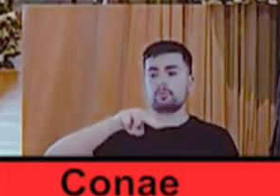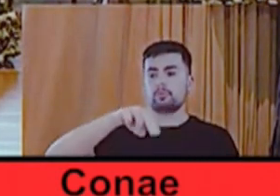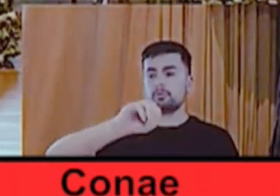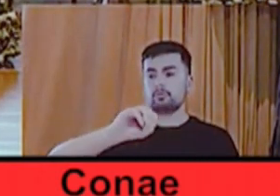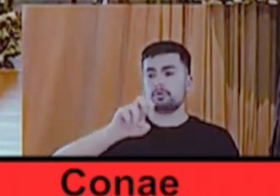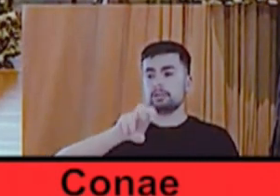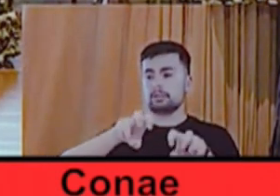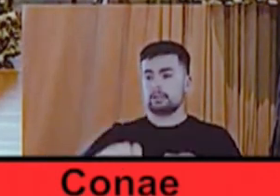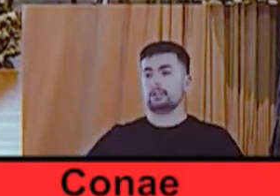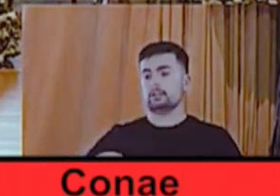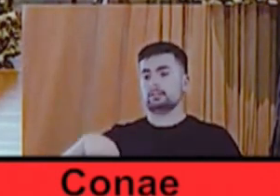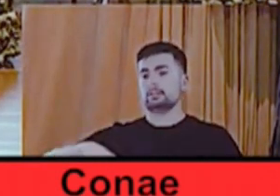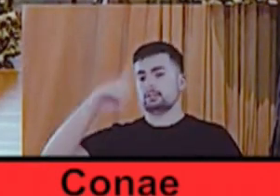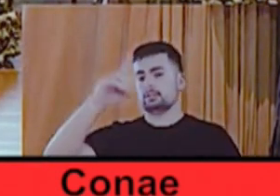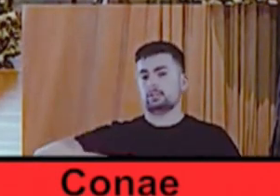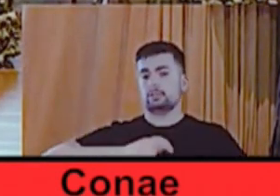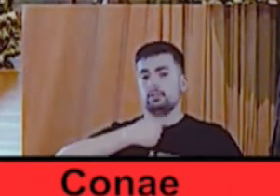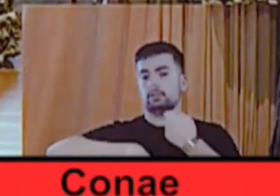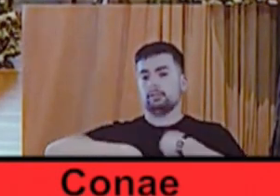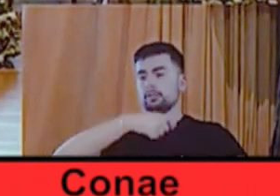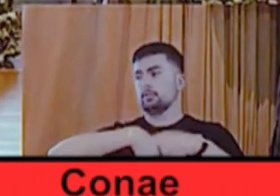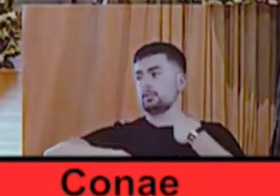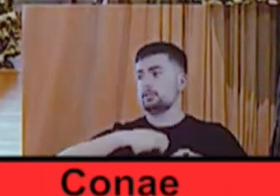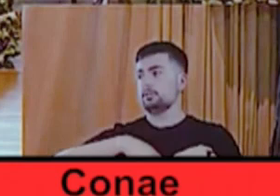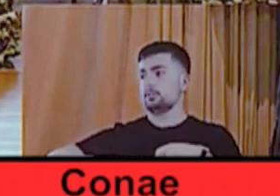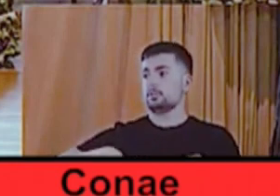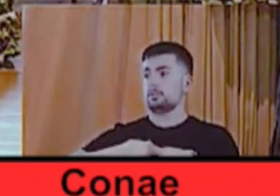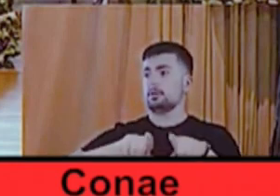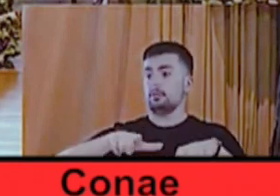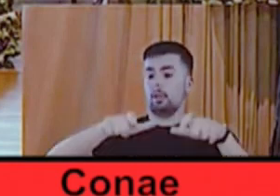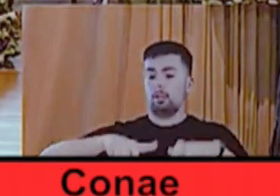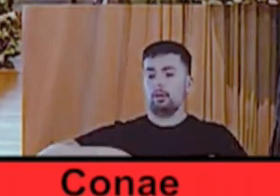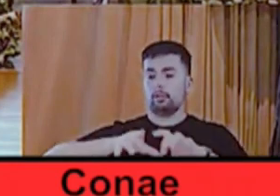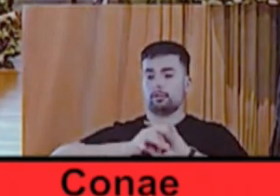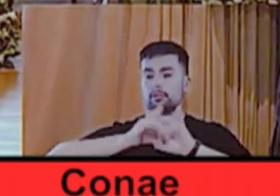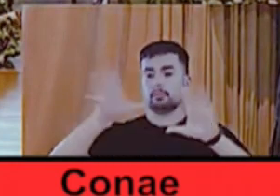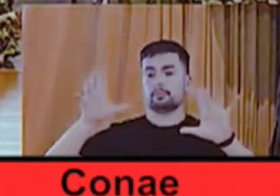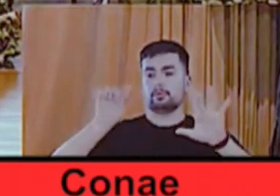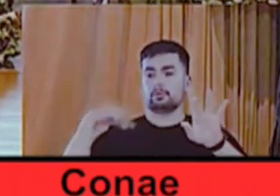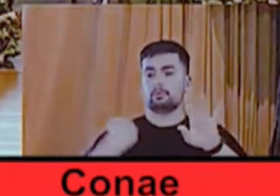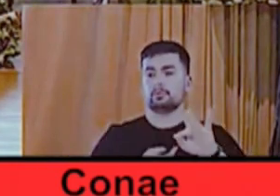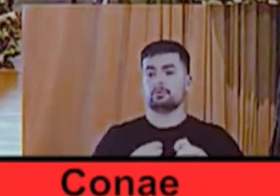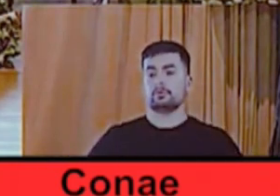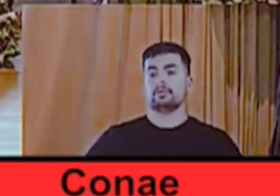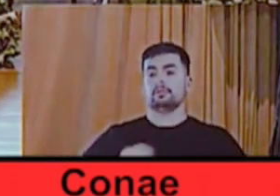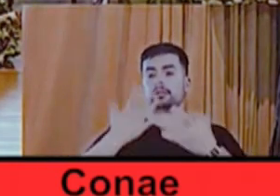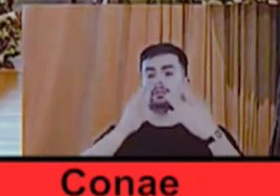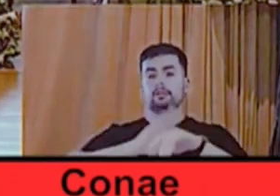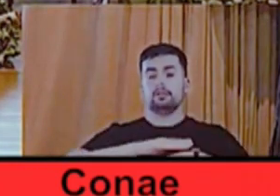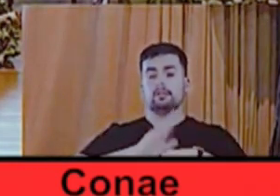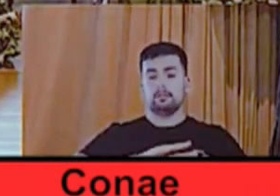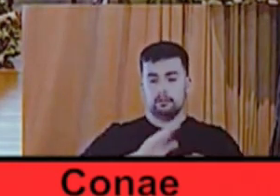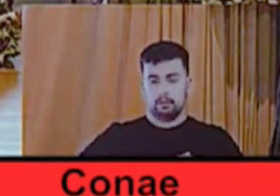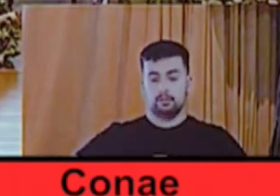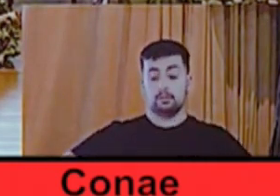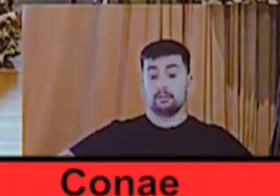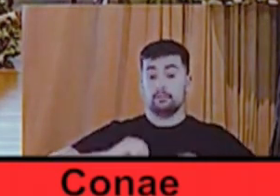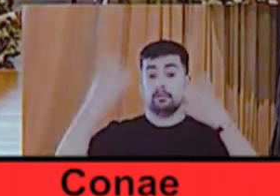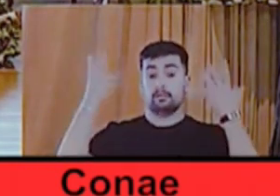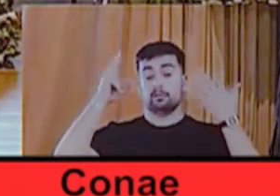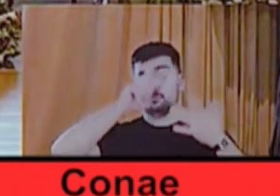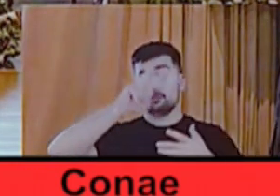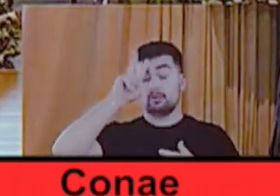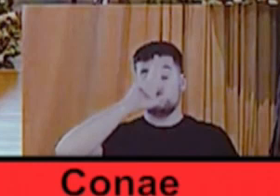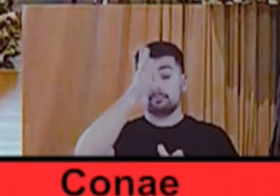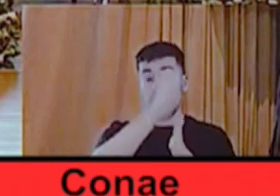mesa, o diretor aqui administrativo, que nos cedeu esse espaço para estar realizando a nossa CONAI, esse evento histórico que eu